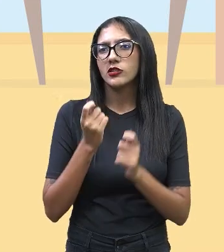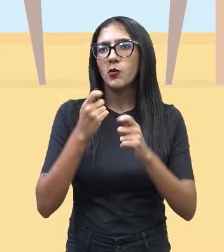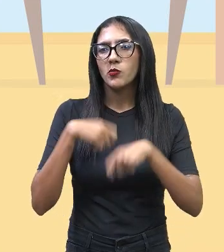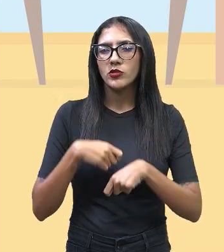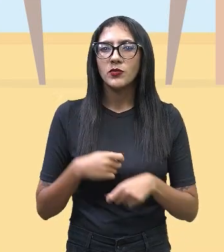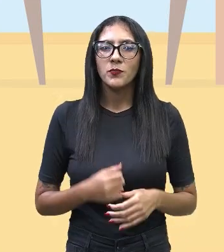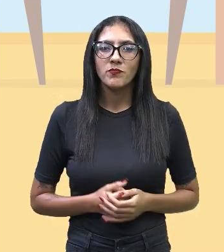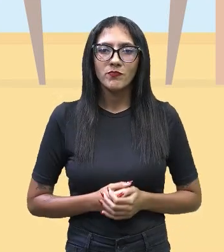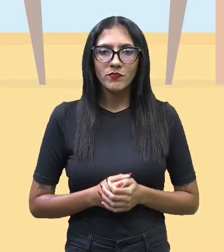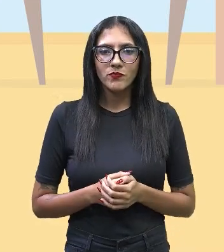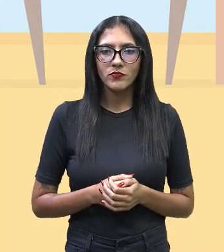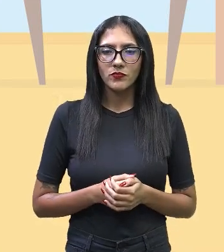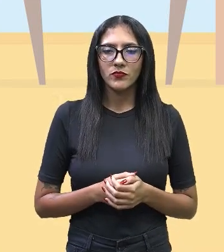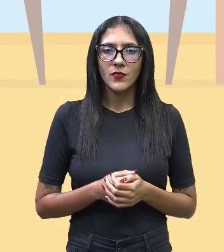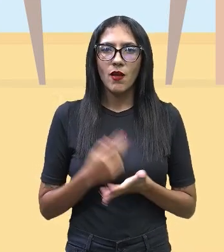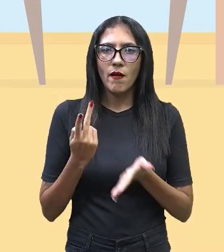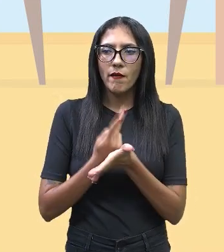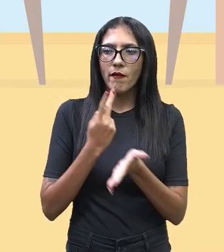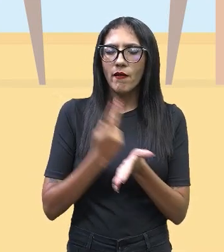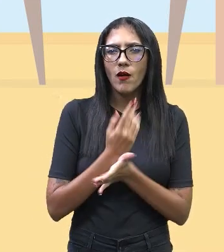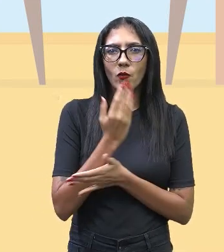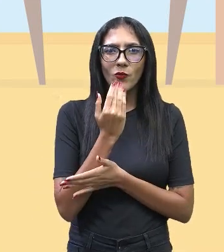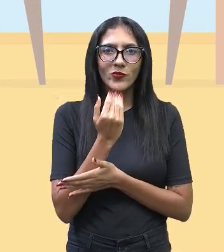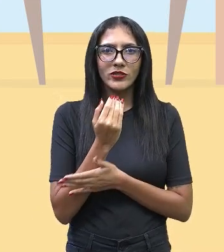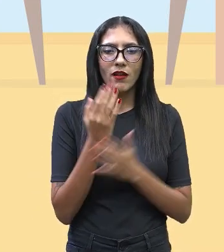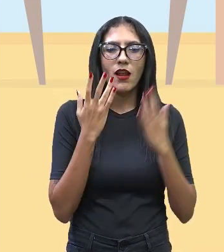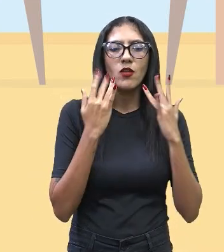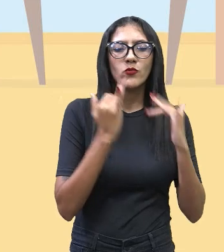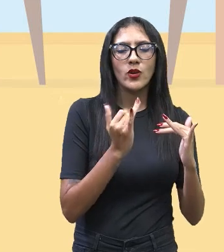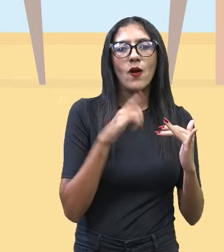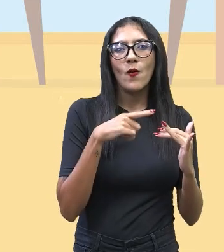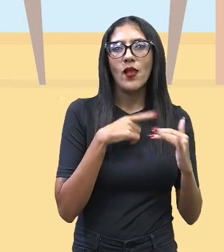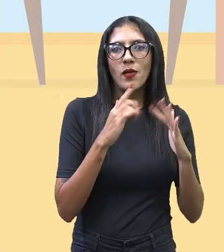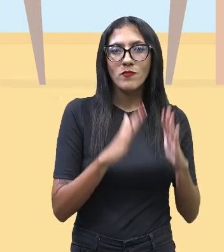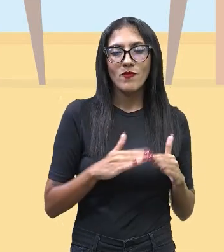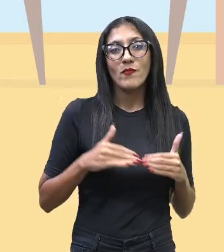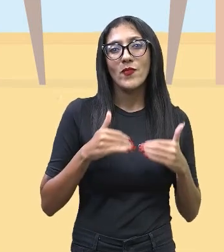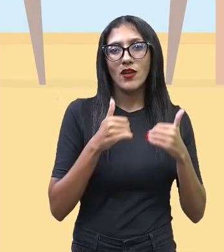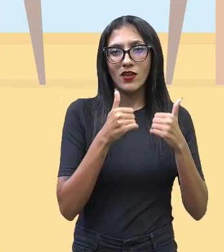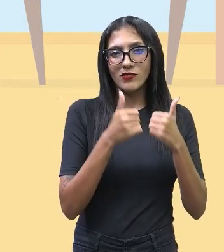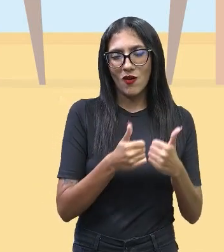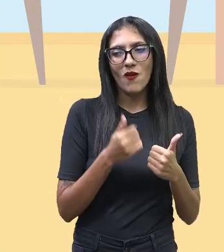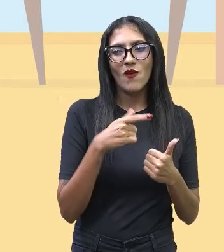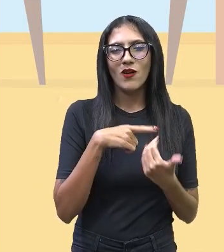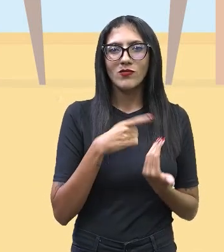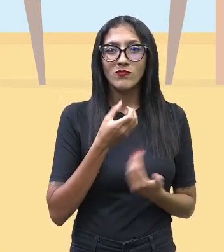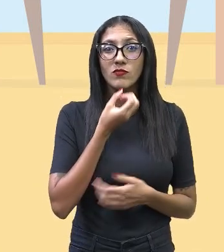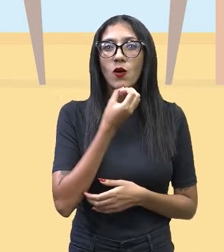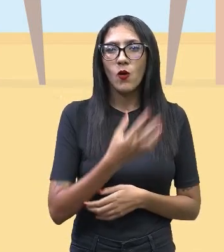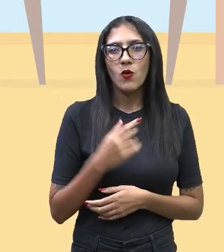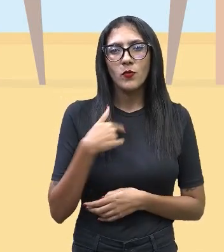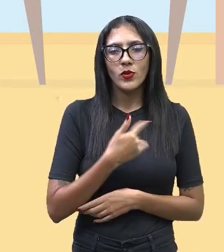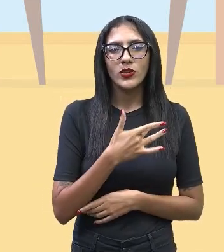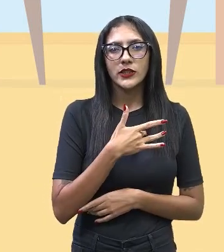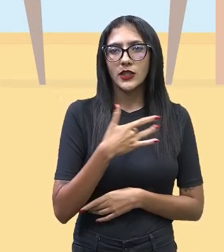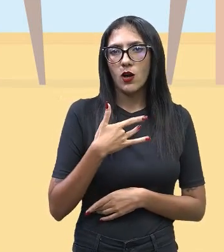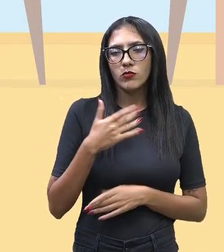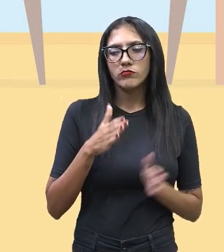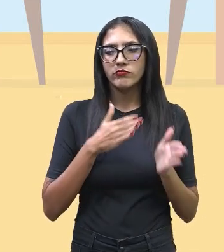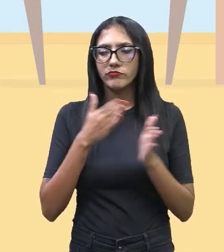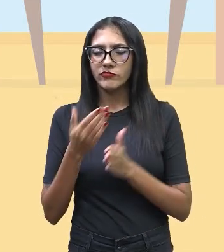fazer esse desvio da alimentação natural, que é mais saudável, que traz aí muita saúde, para os